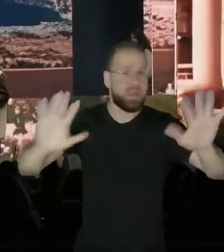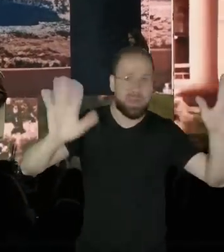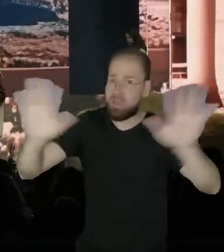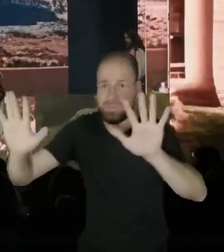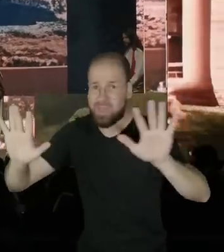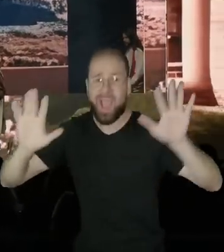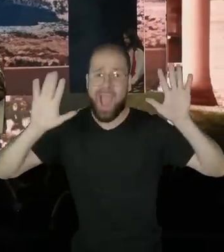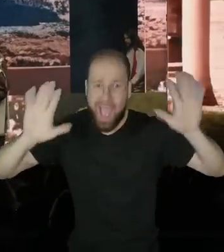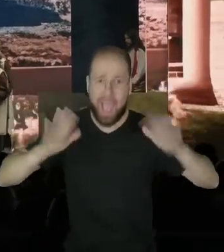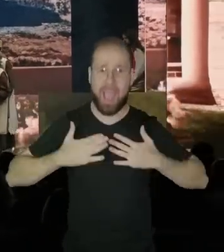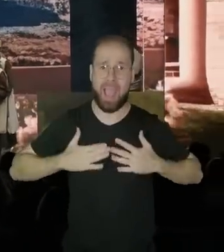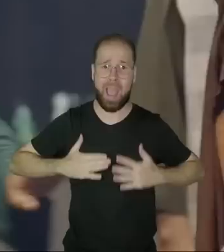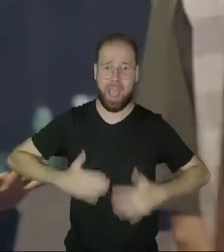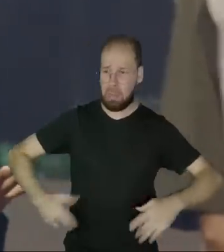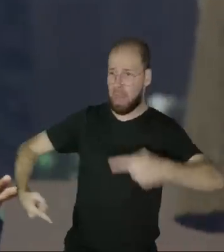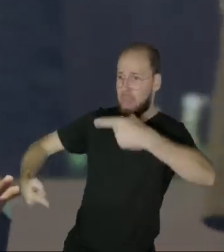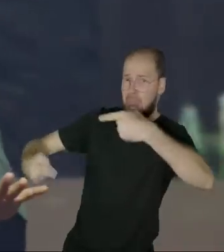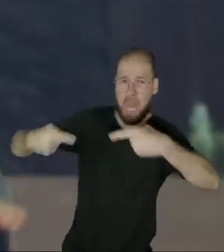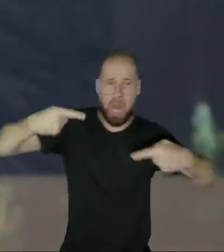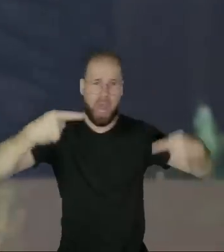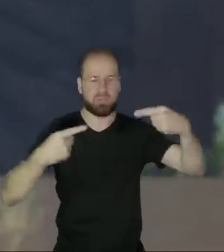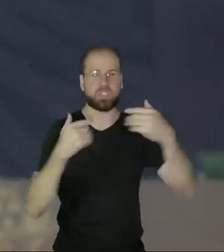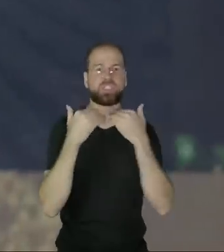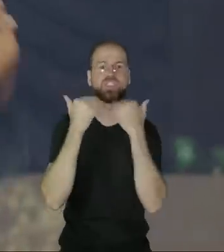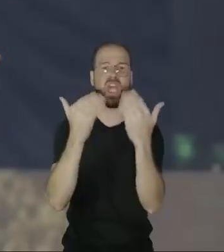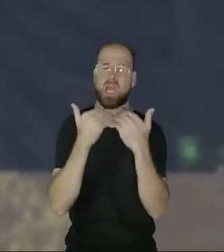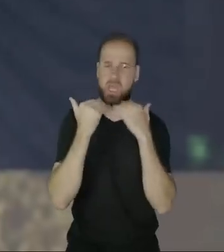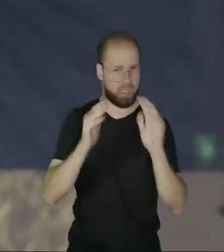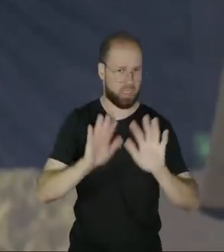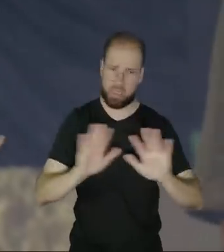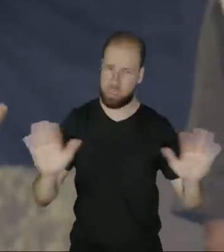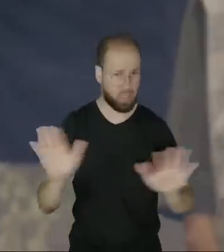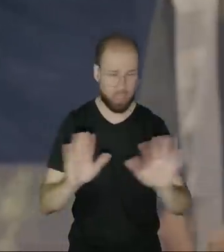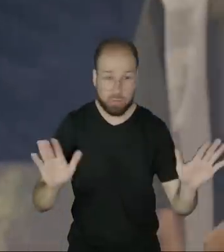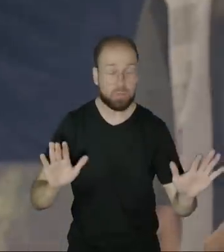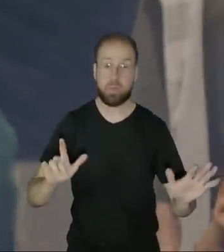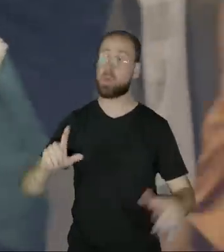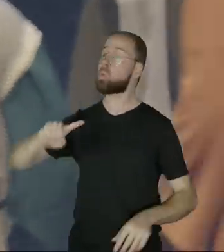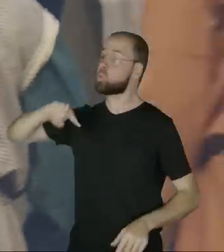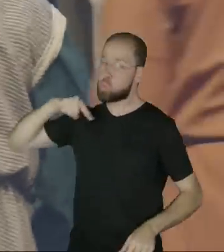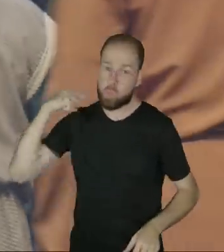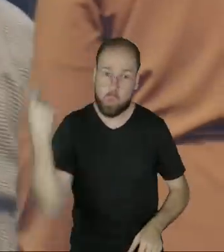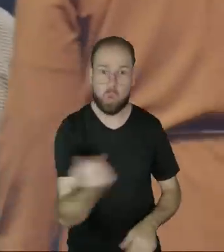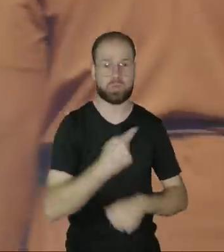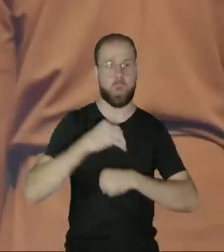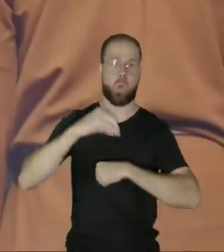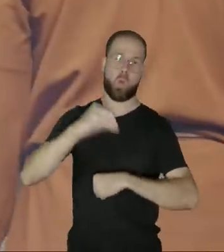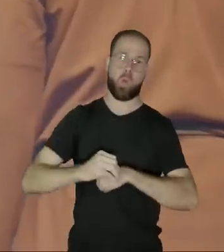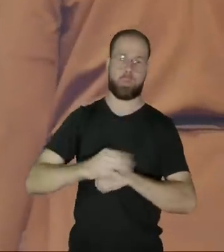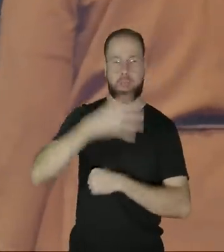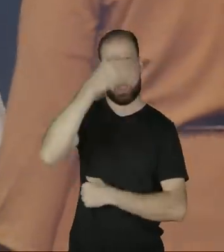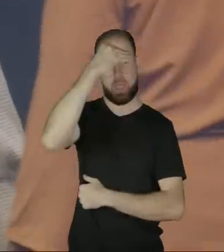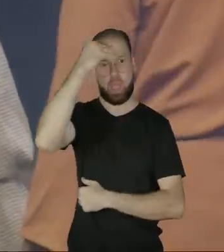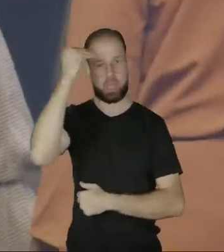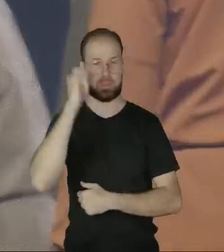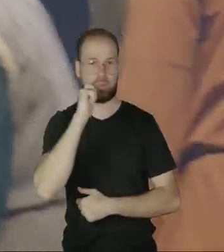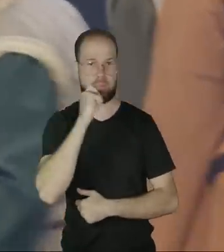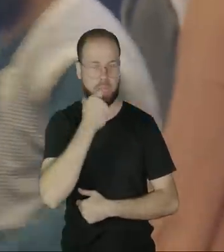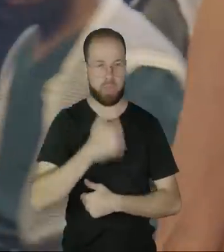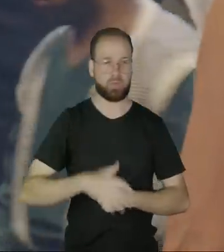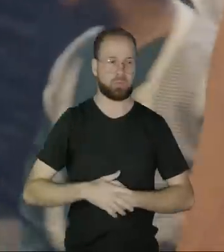Essa discussão não leva a lugar nenhum. Todos nós somos culpados por esquecermos os pães.